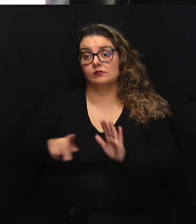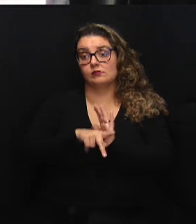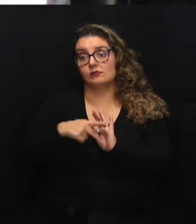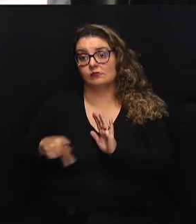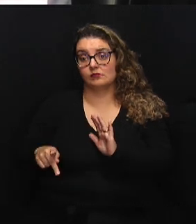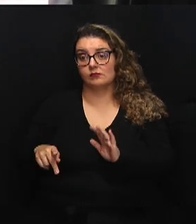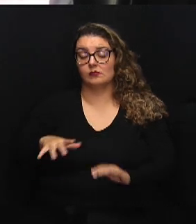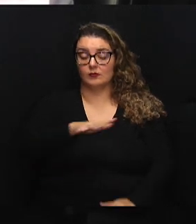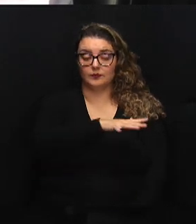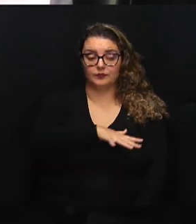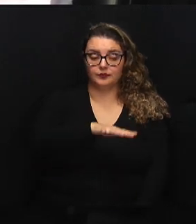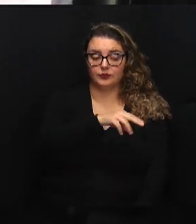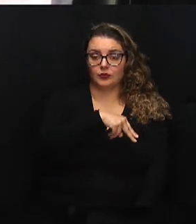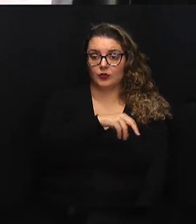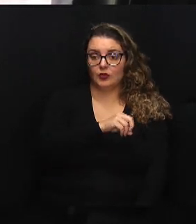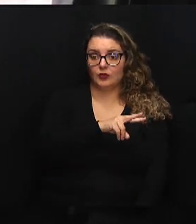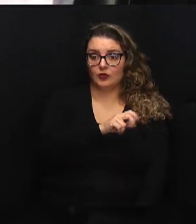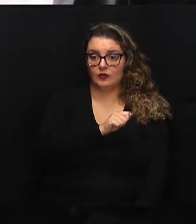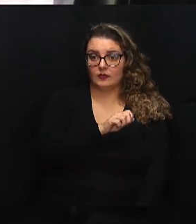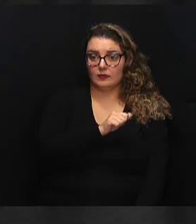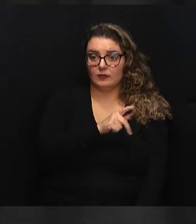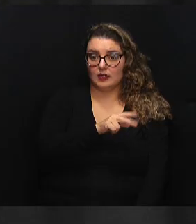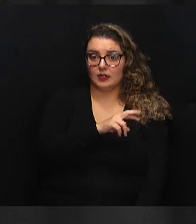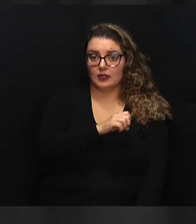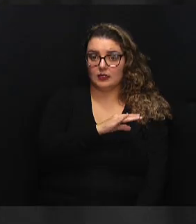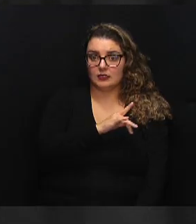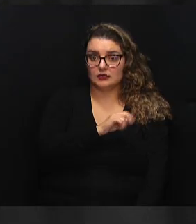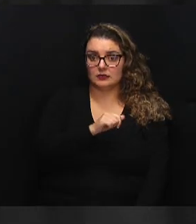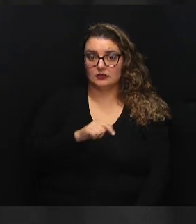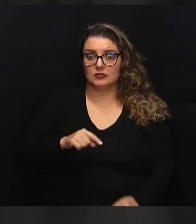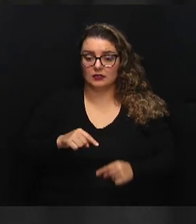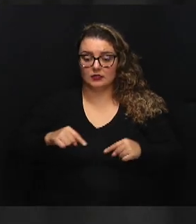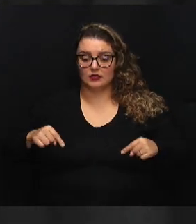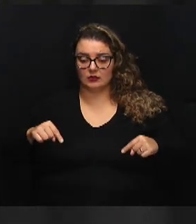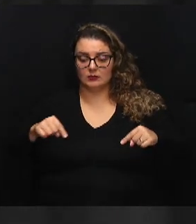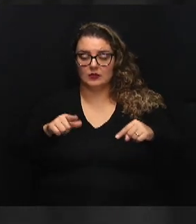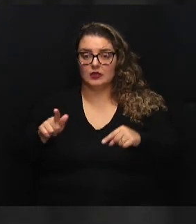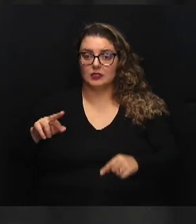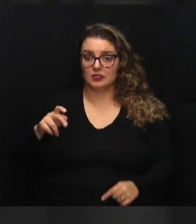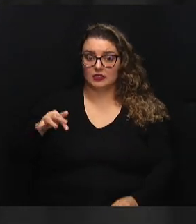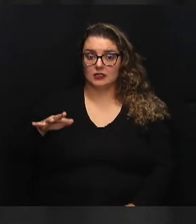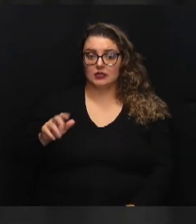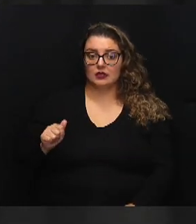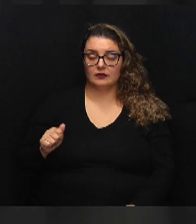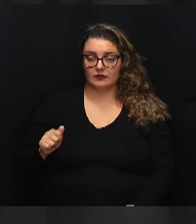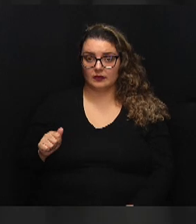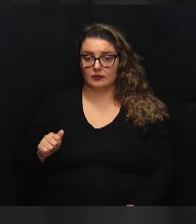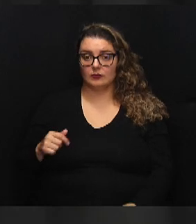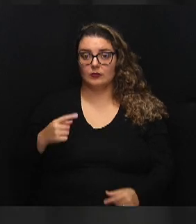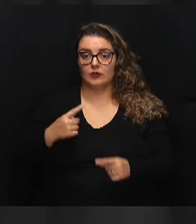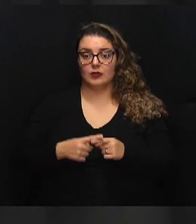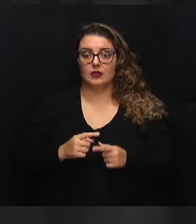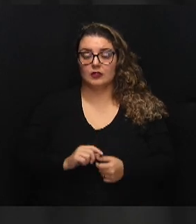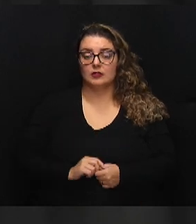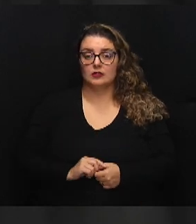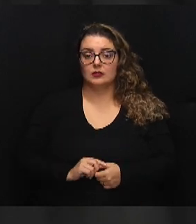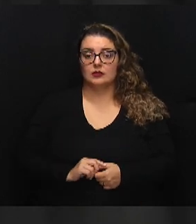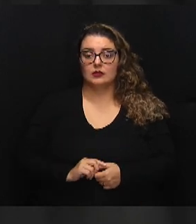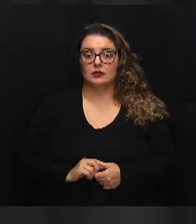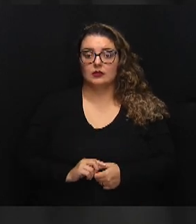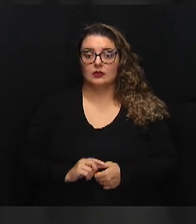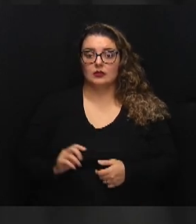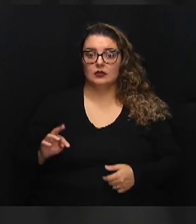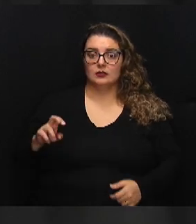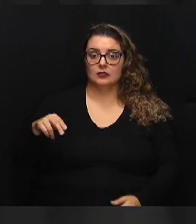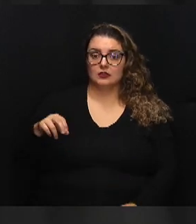Nova Aparecida. Hoje nós temos uma configuração gráfica que foi alterada para a gente não, porque tem o problema de transposição de